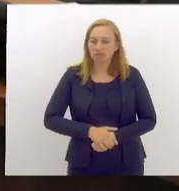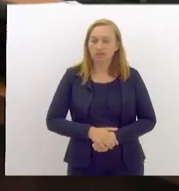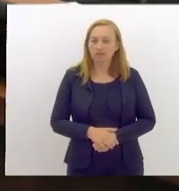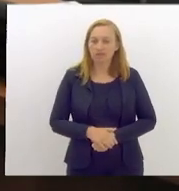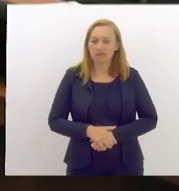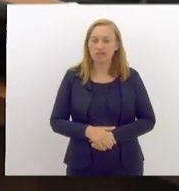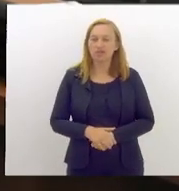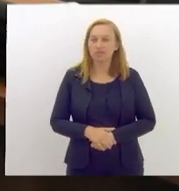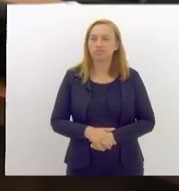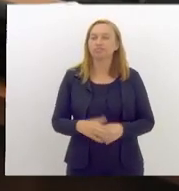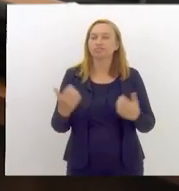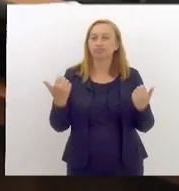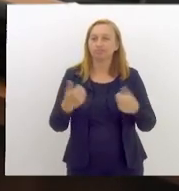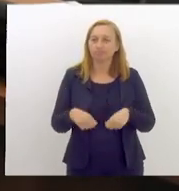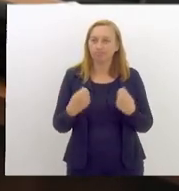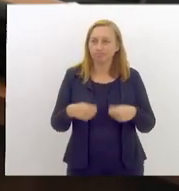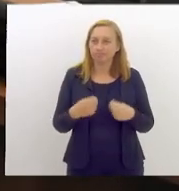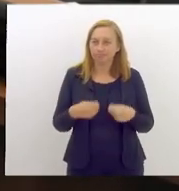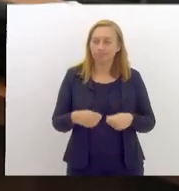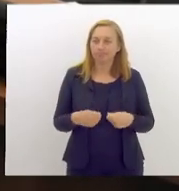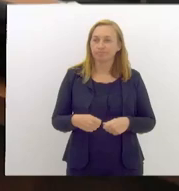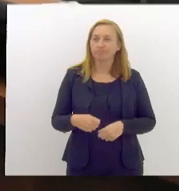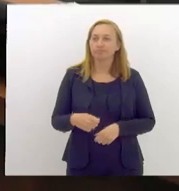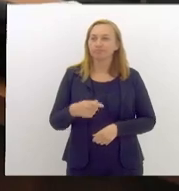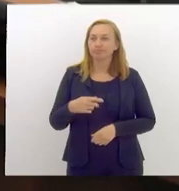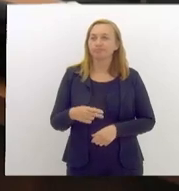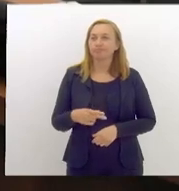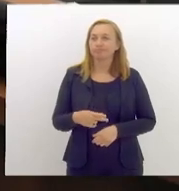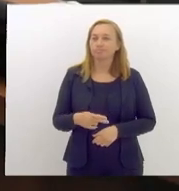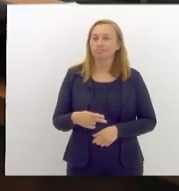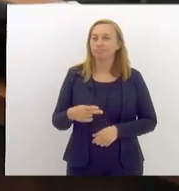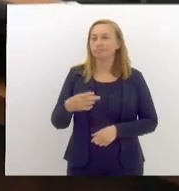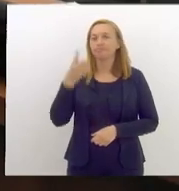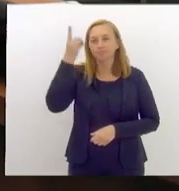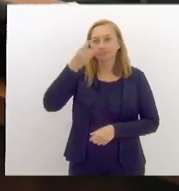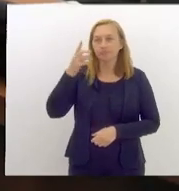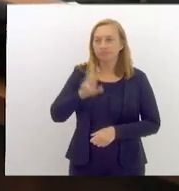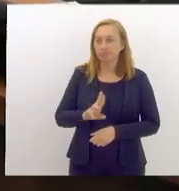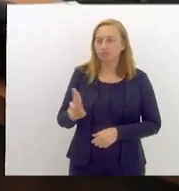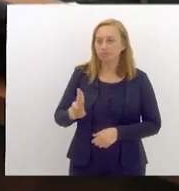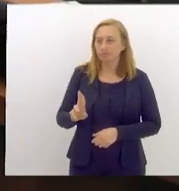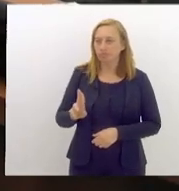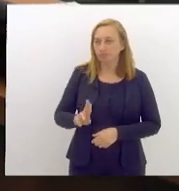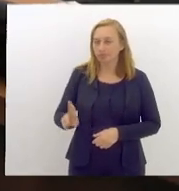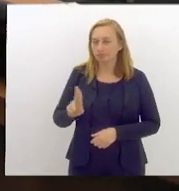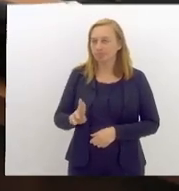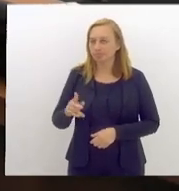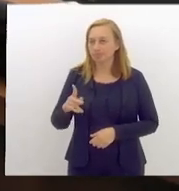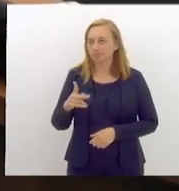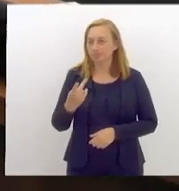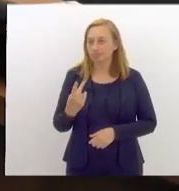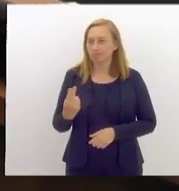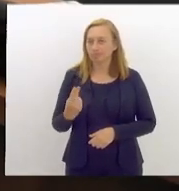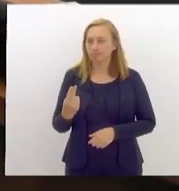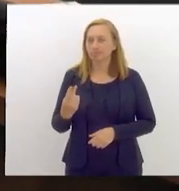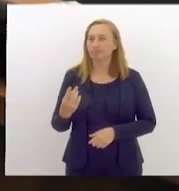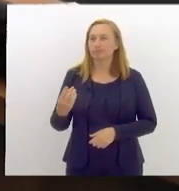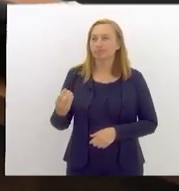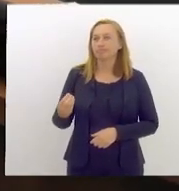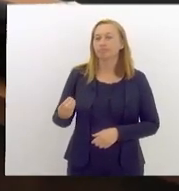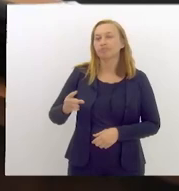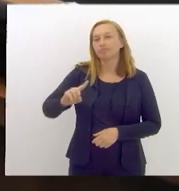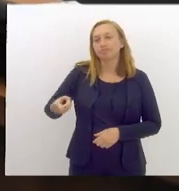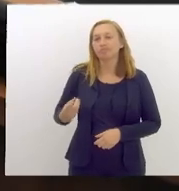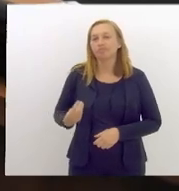precisaria de 100 pessoas o deputados ou o nome sem mil vidas mil vidas então